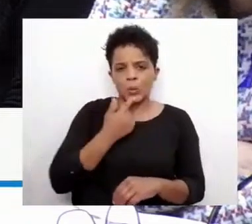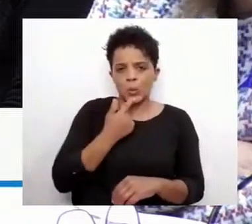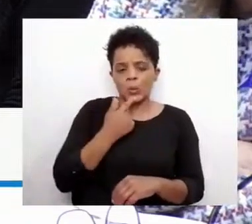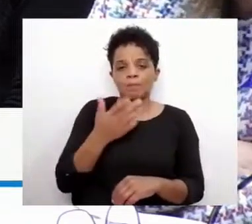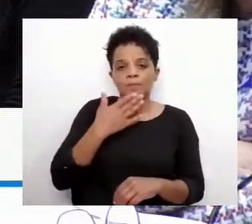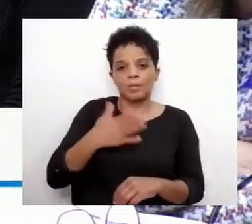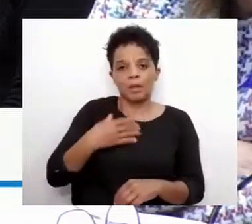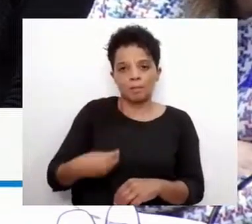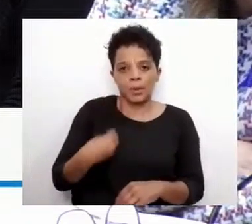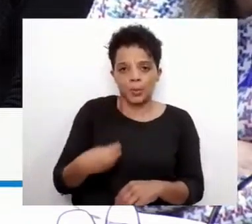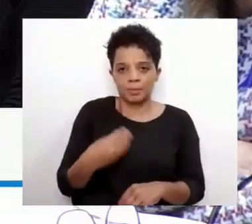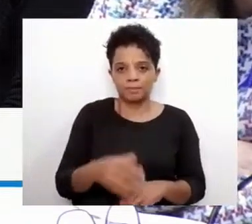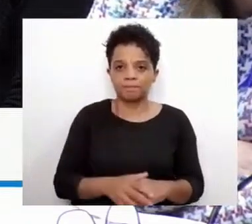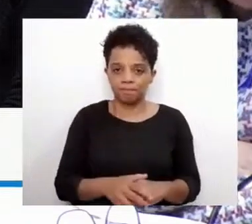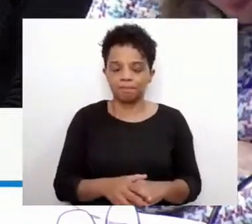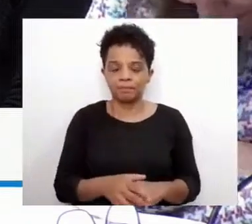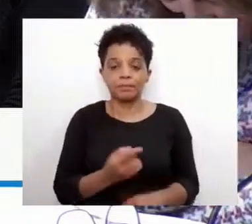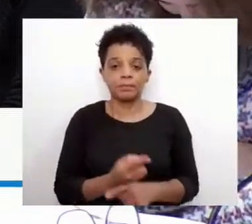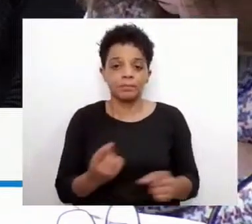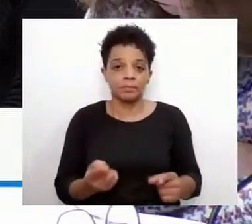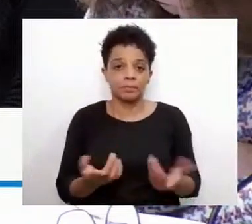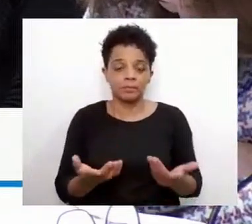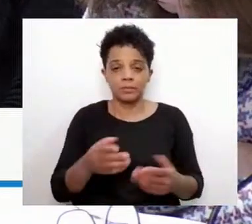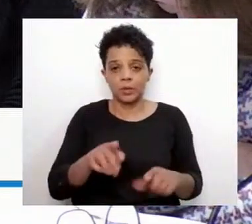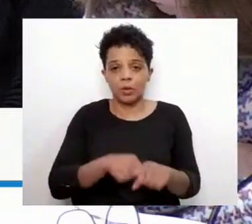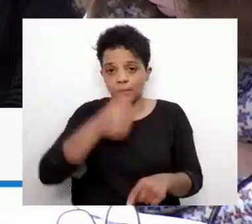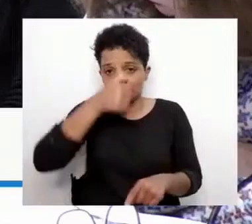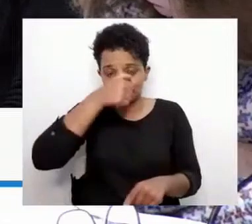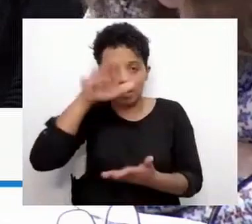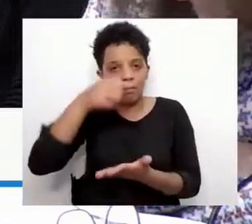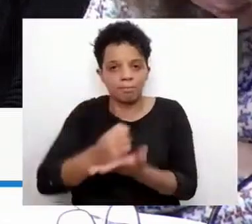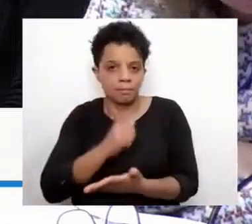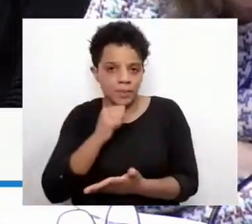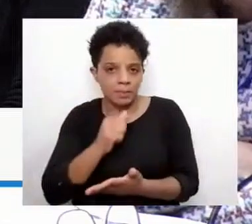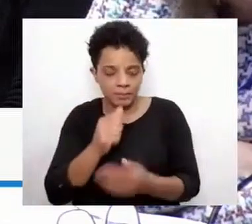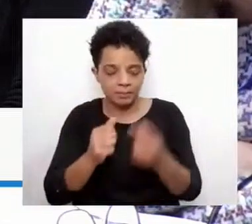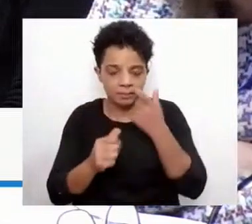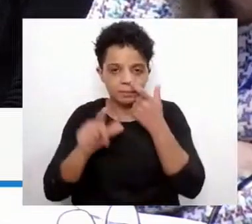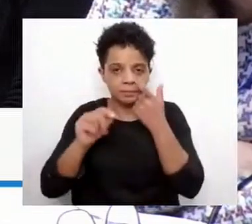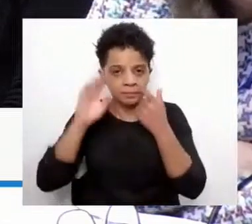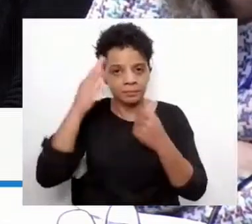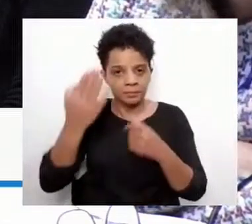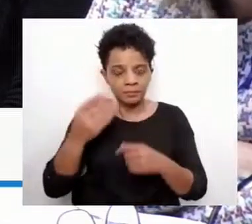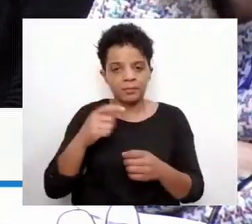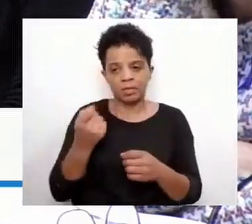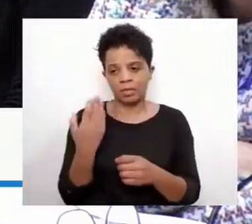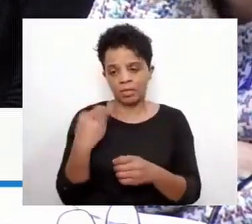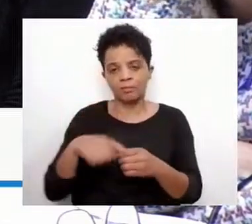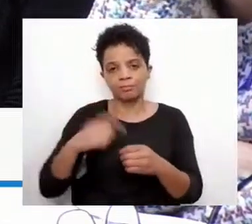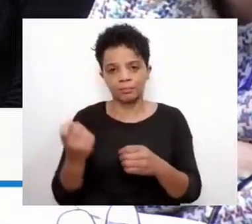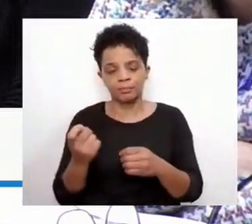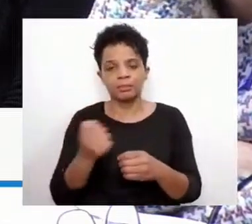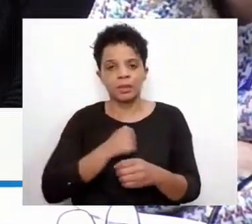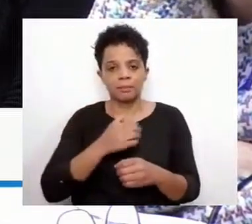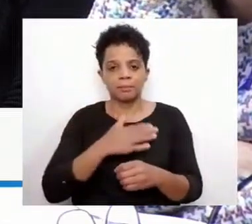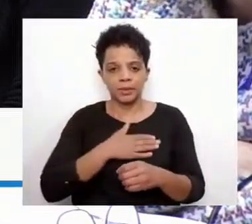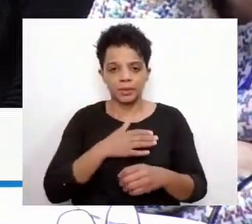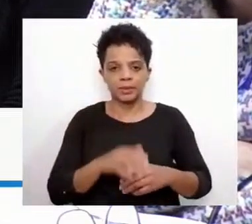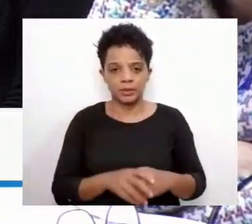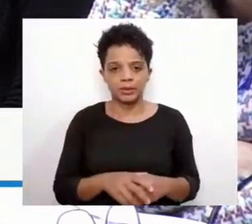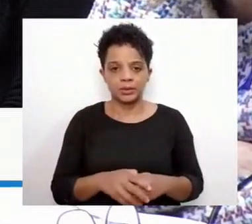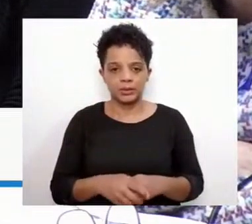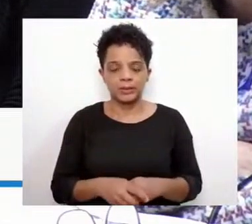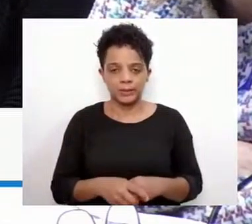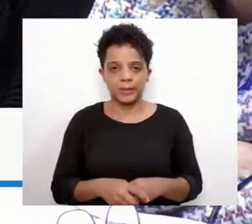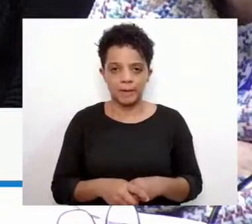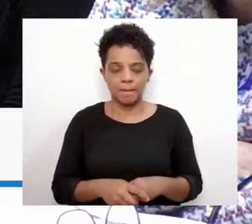preocupa-nos, porque a lotação não está completa e sabemos até da saída recente de mais uma empresa também